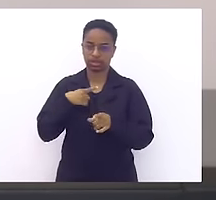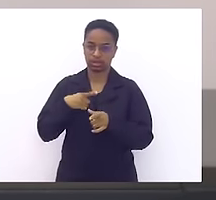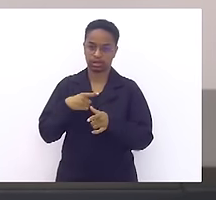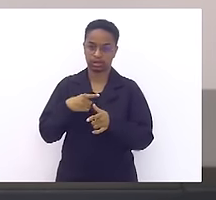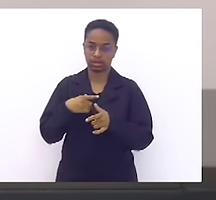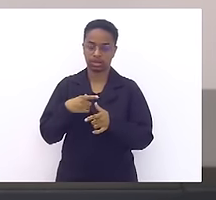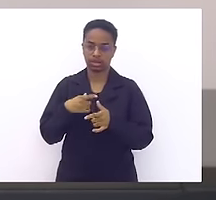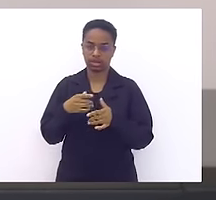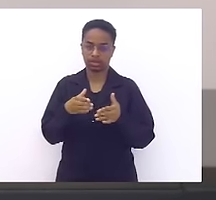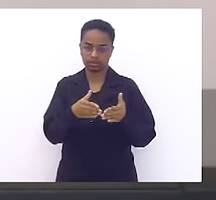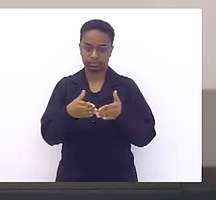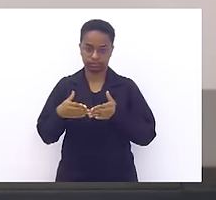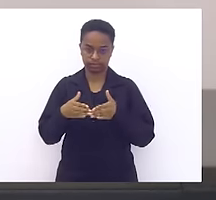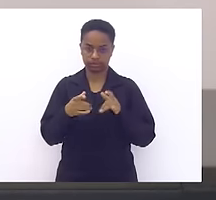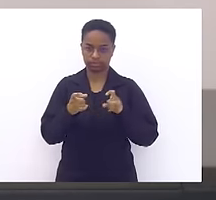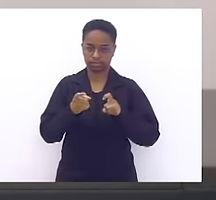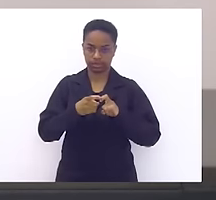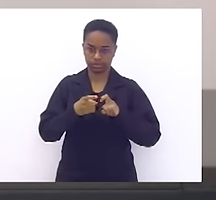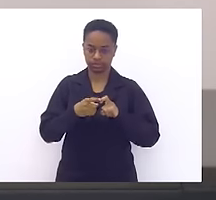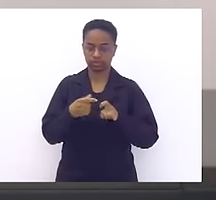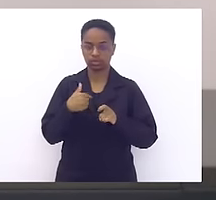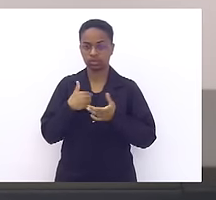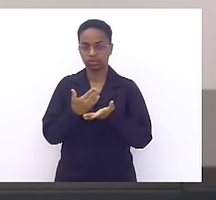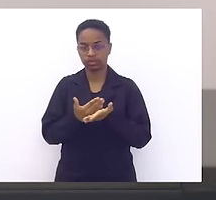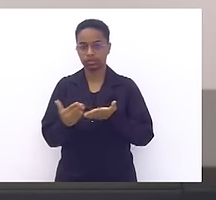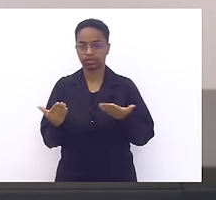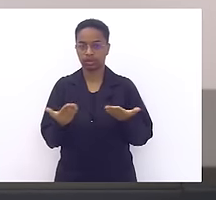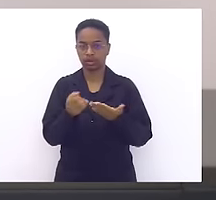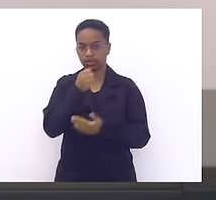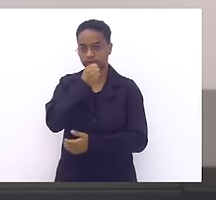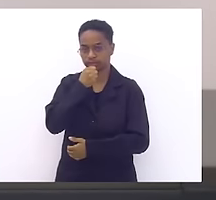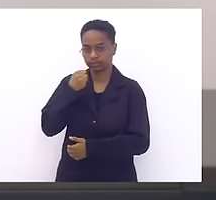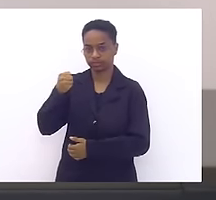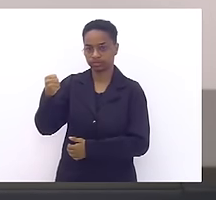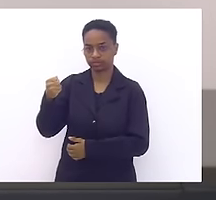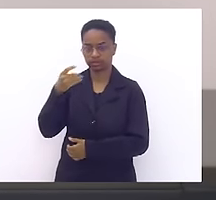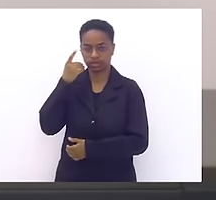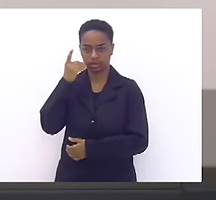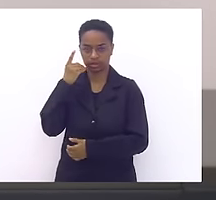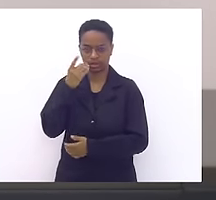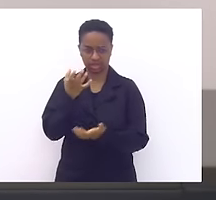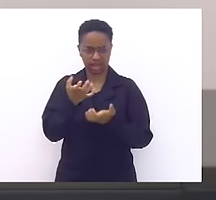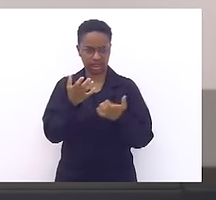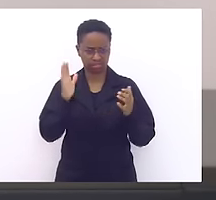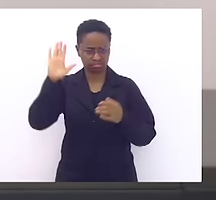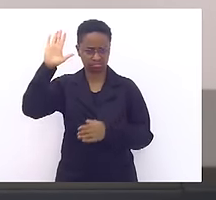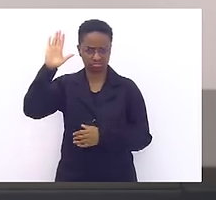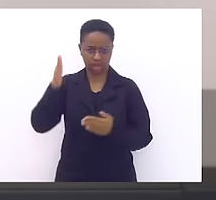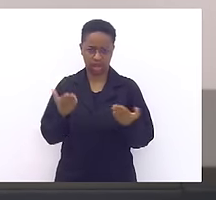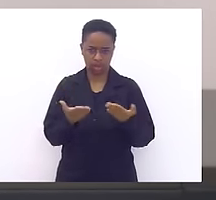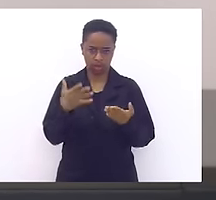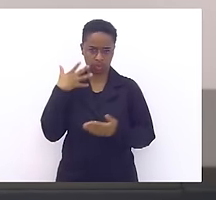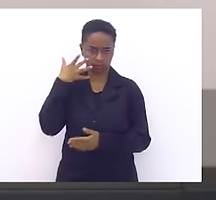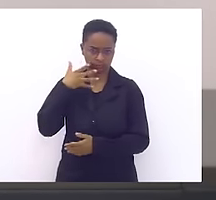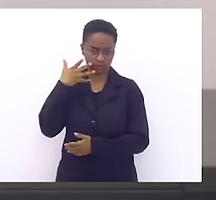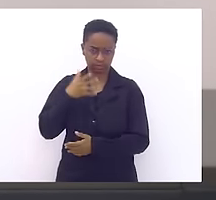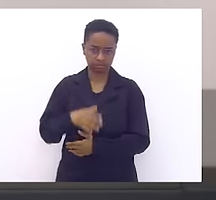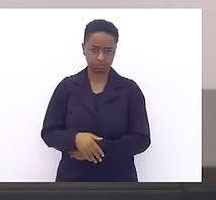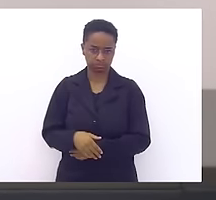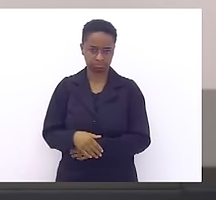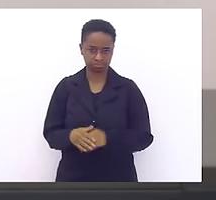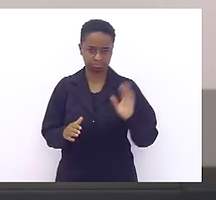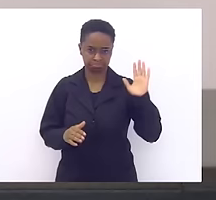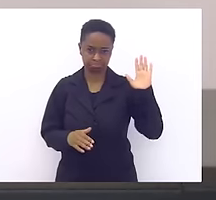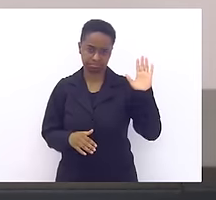iniciando os trabalhos vou passar a palavra para algum Deputado queira fazer uso da palavra nesse primeiro momento caso contrário